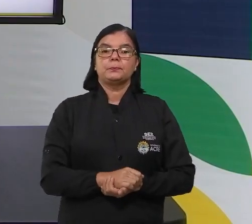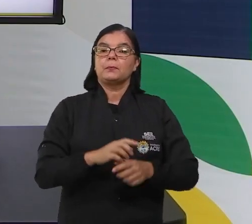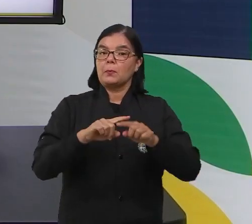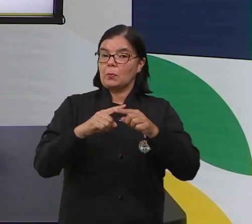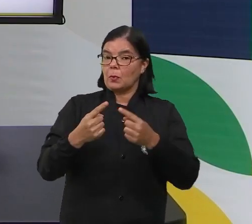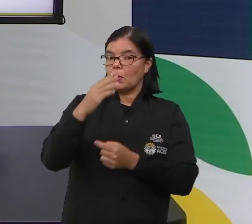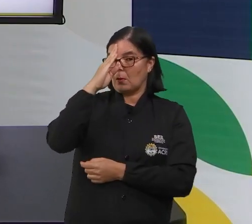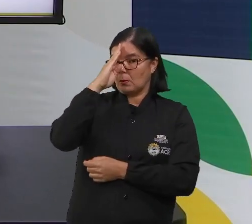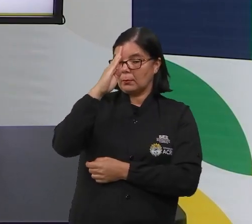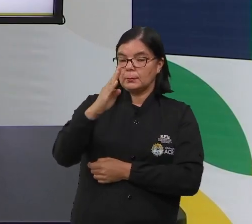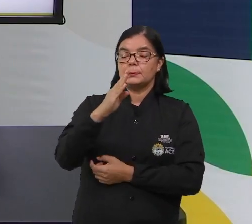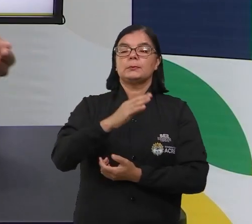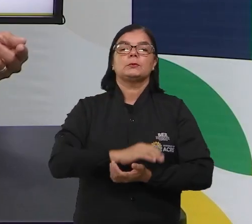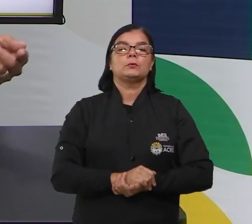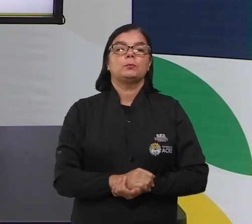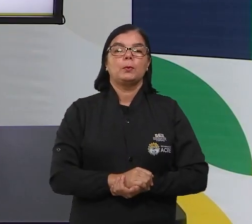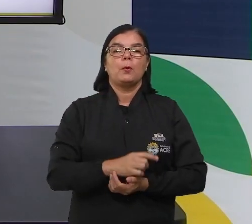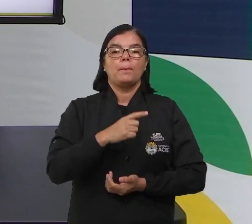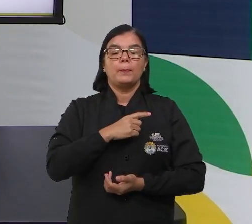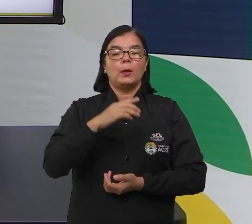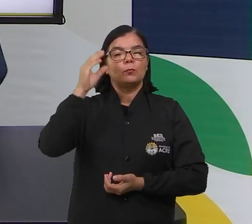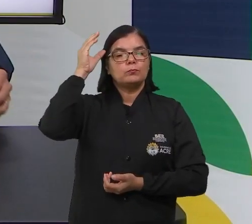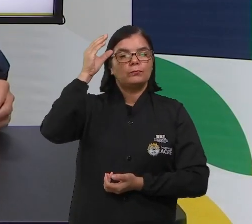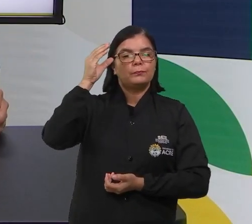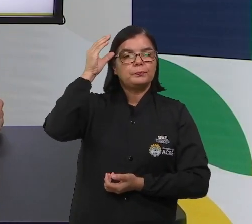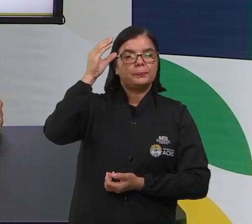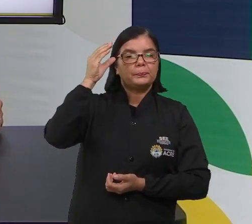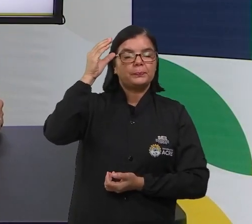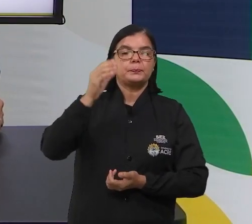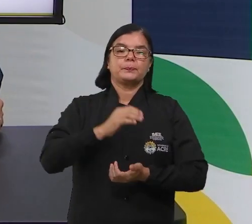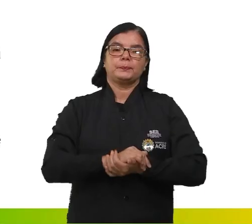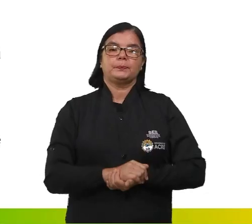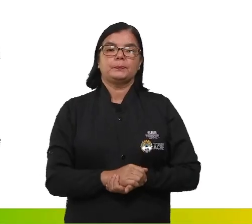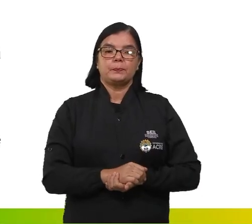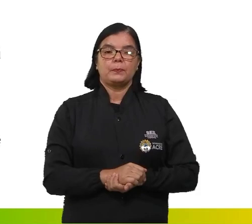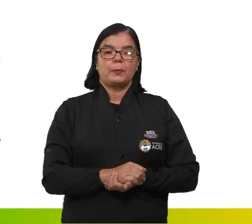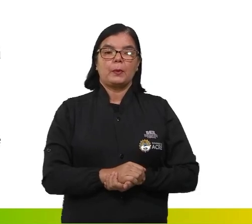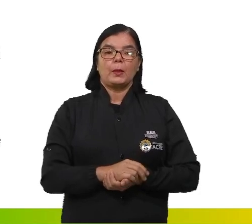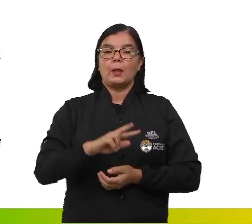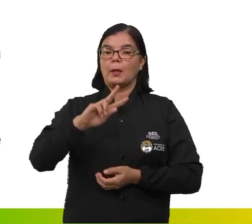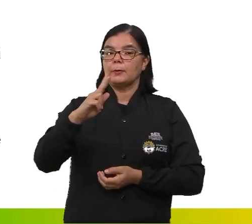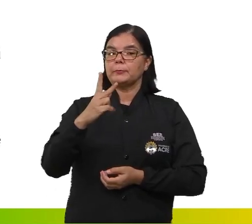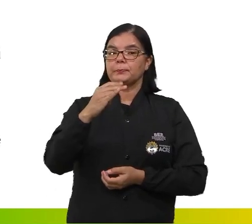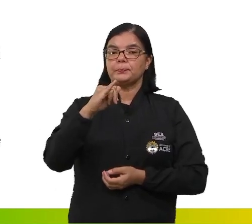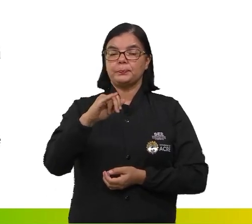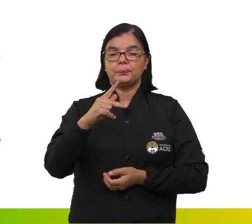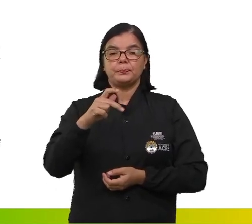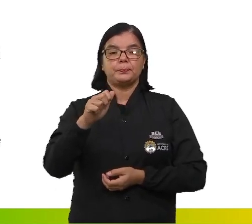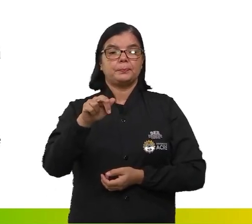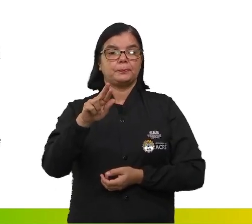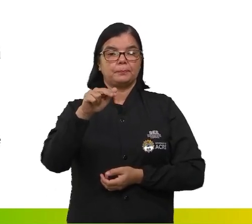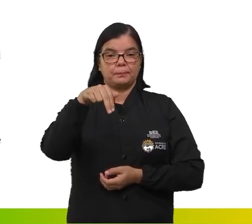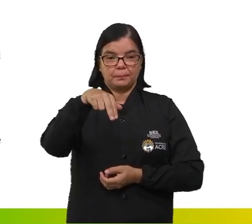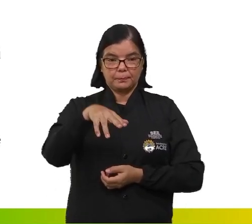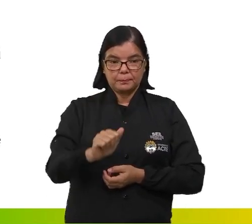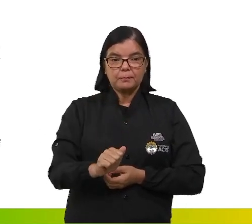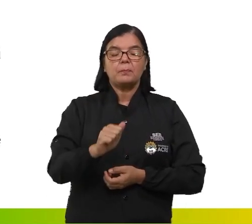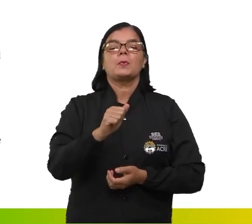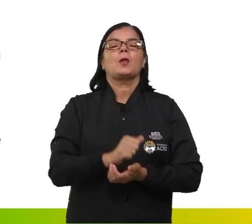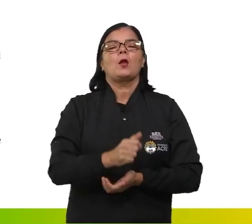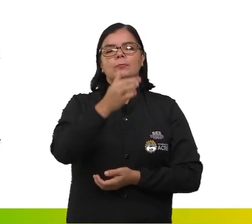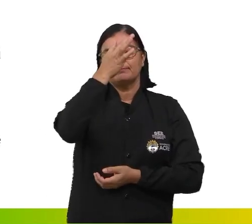mas principalmente pelo seu conhecimento. Bom, Hipárquia de Maroneia, olha a figura polêmica,